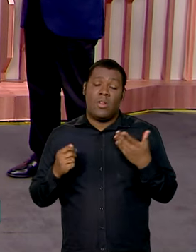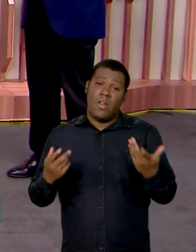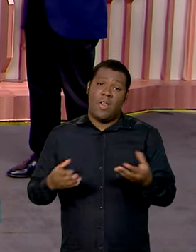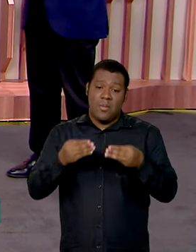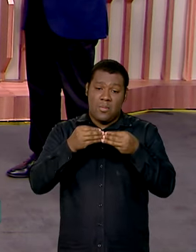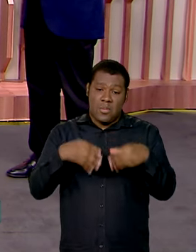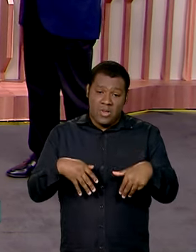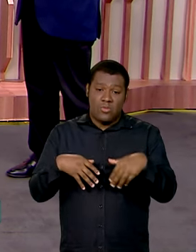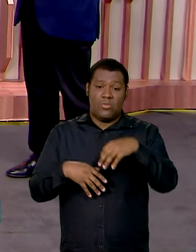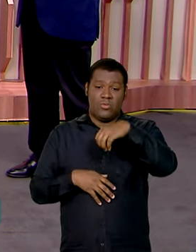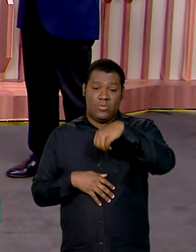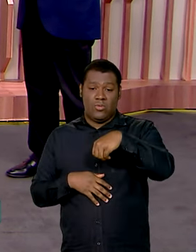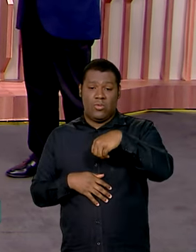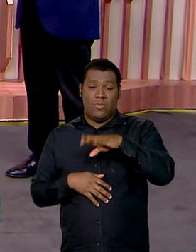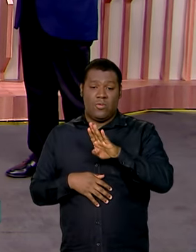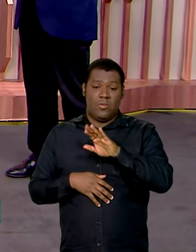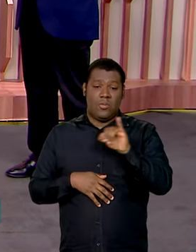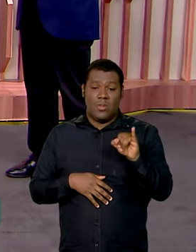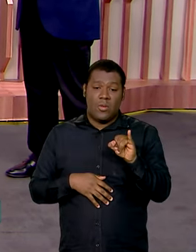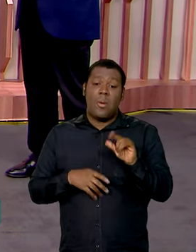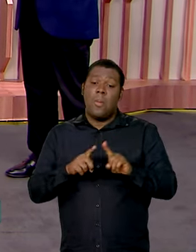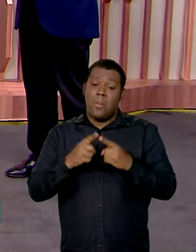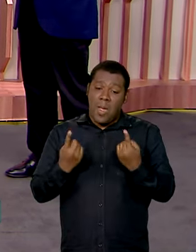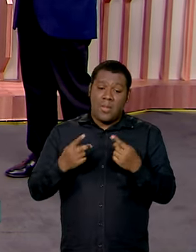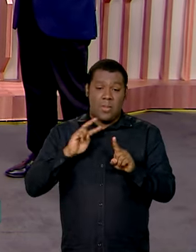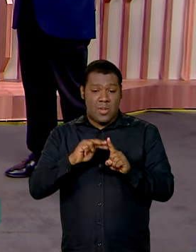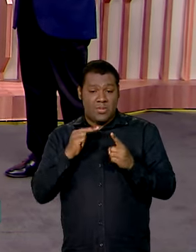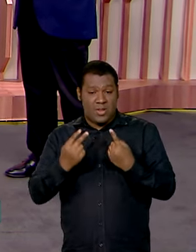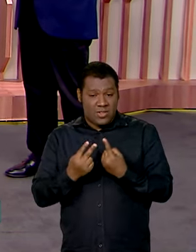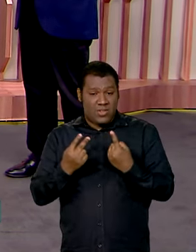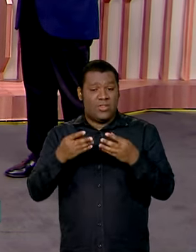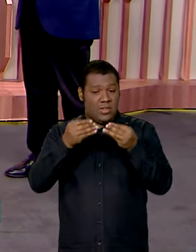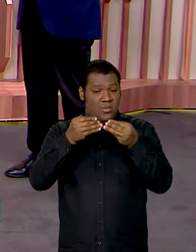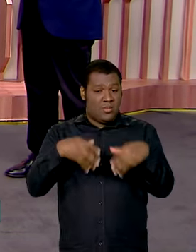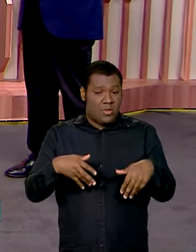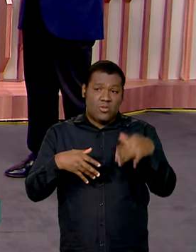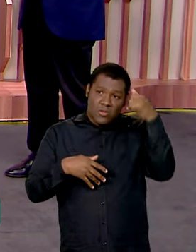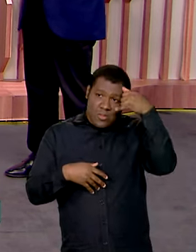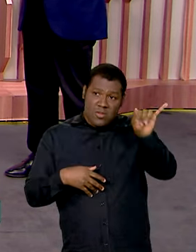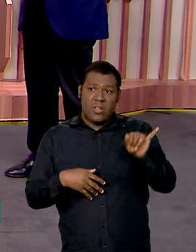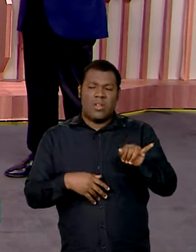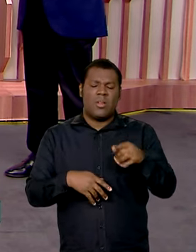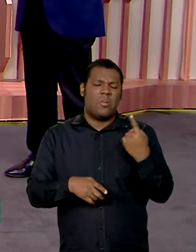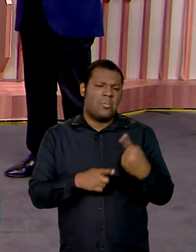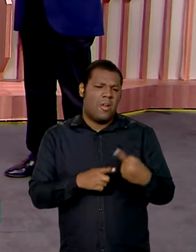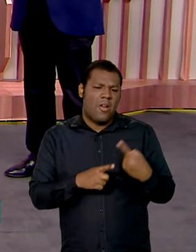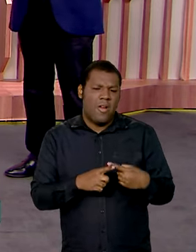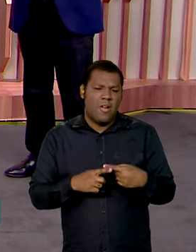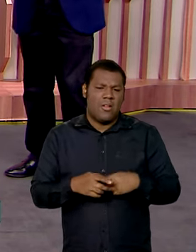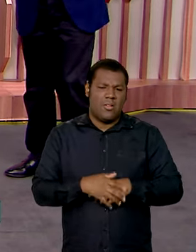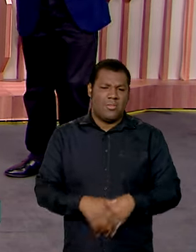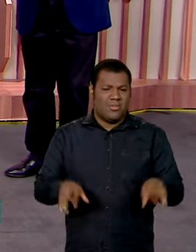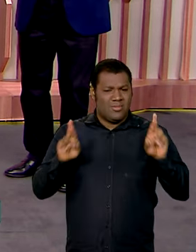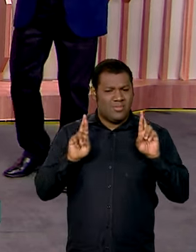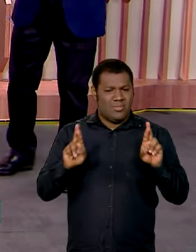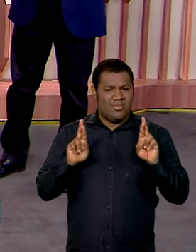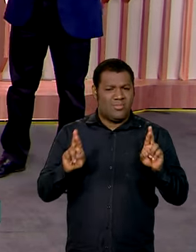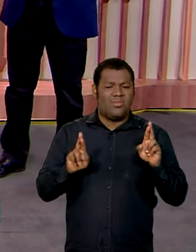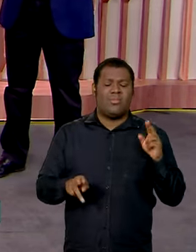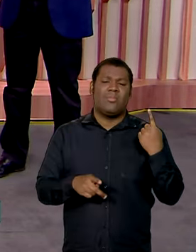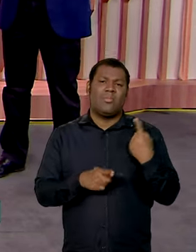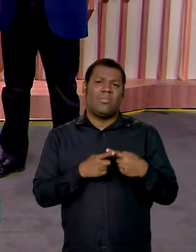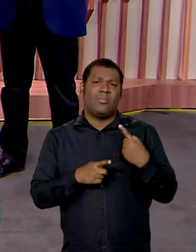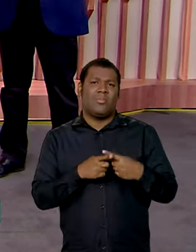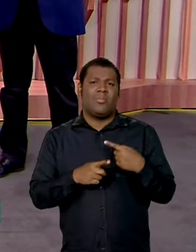com a expectativa de, inclusive, conseguir zerar. Por que está conseguindo fazer esse movimento? Essa esperança de